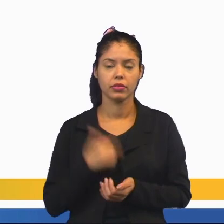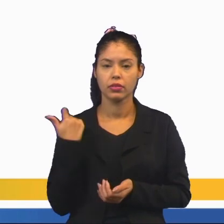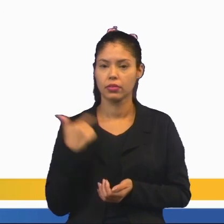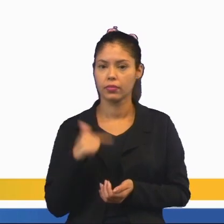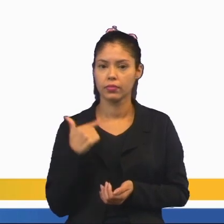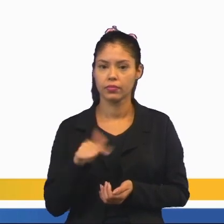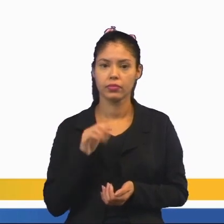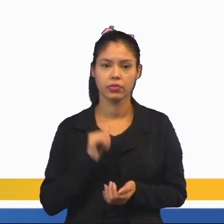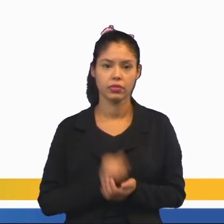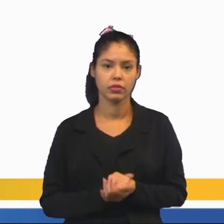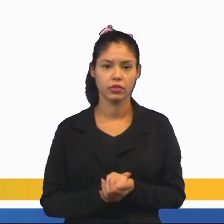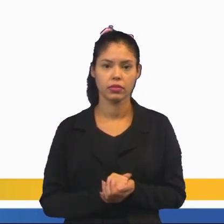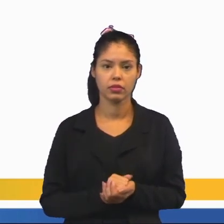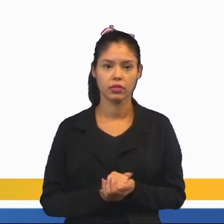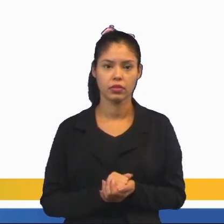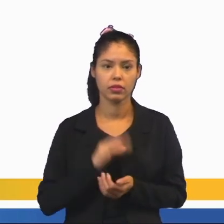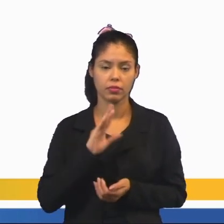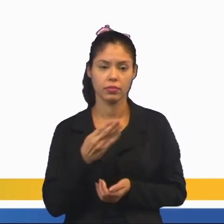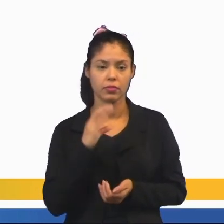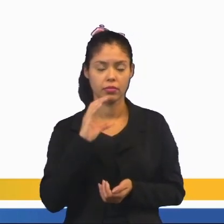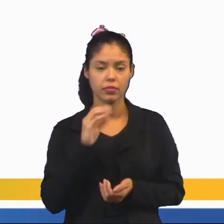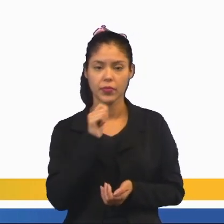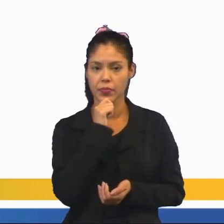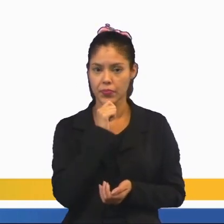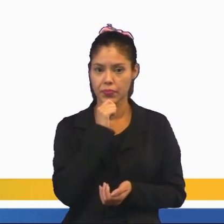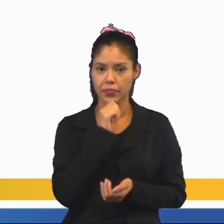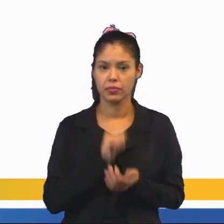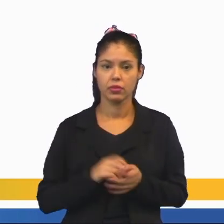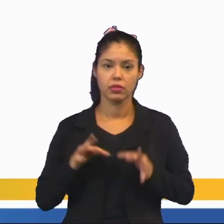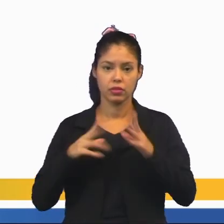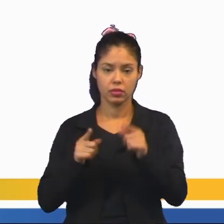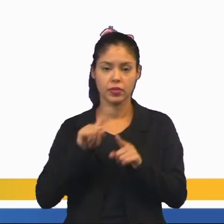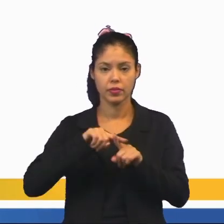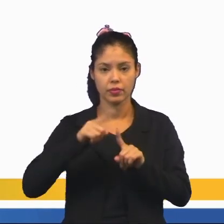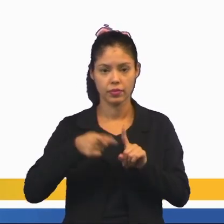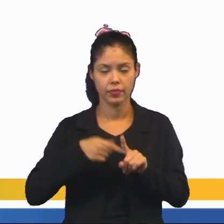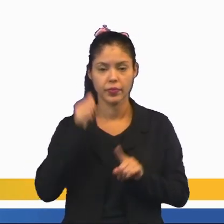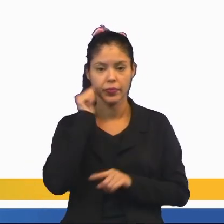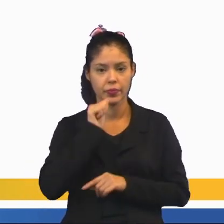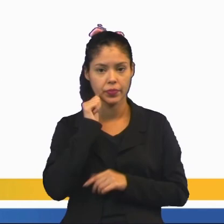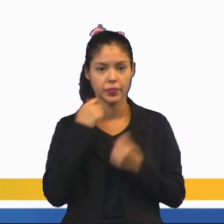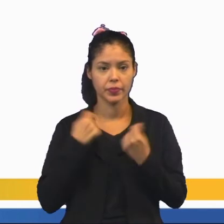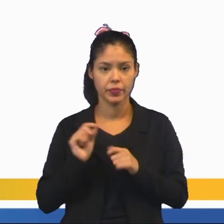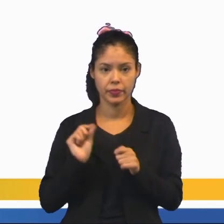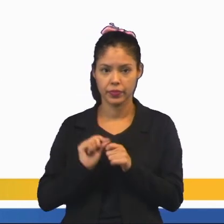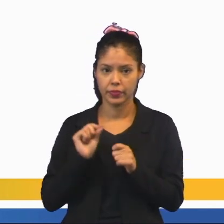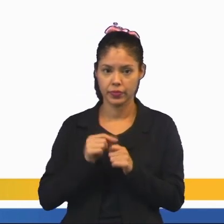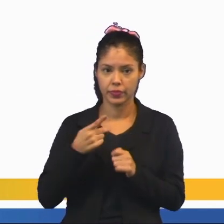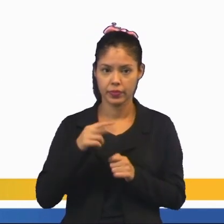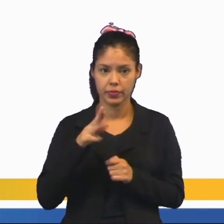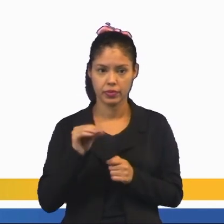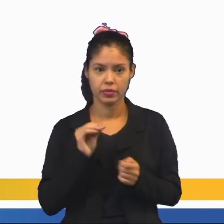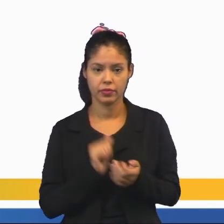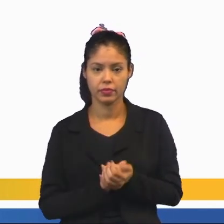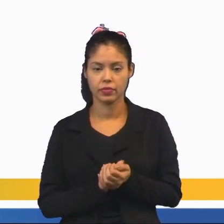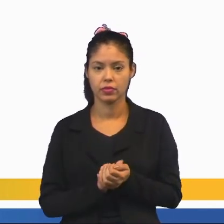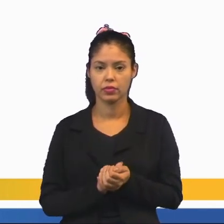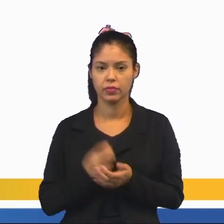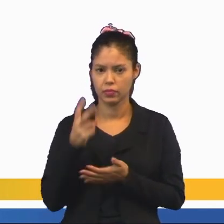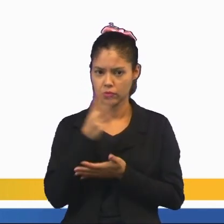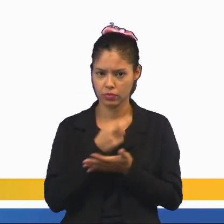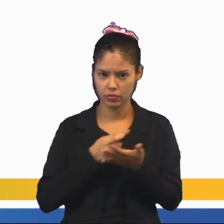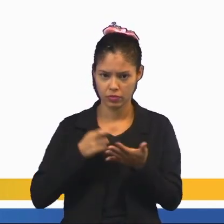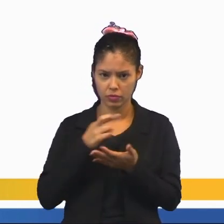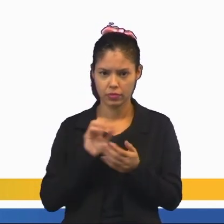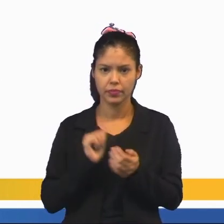existe vacina contra a hepatite C. Além disso, toda mulher grávida precisa fazer no pré-natal os